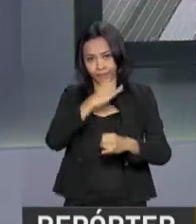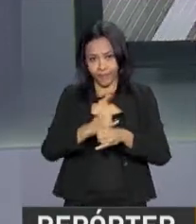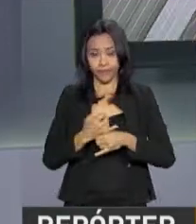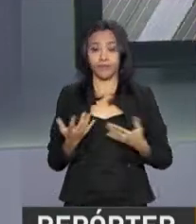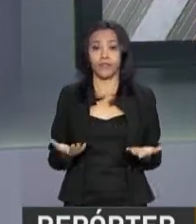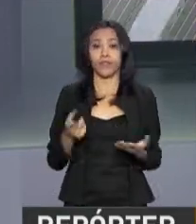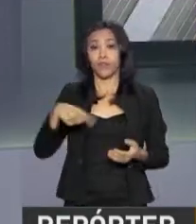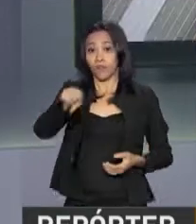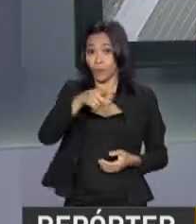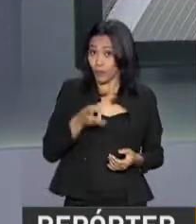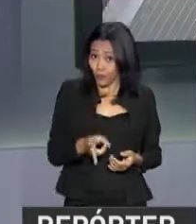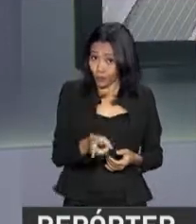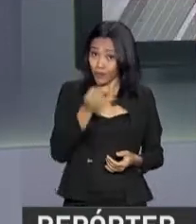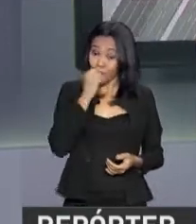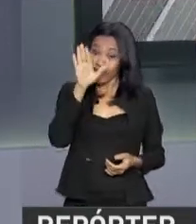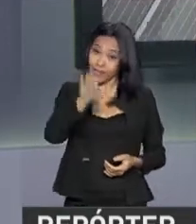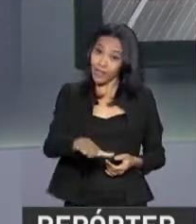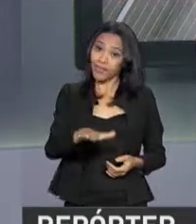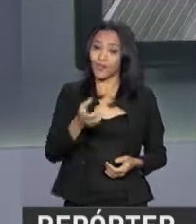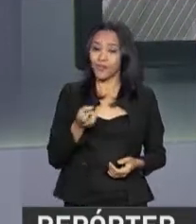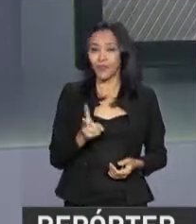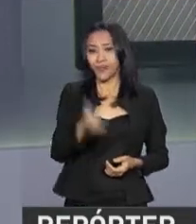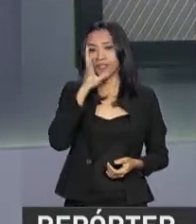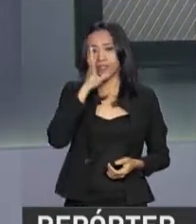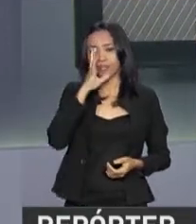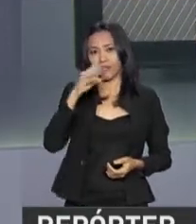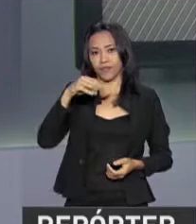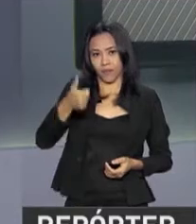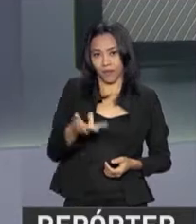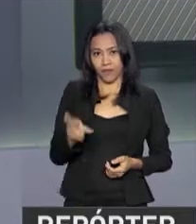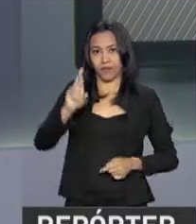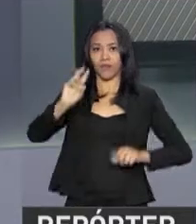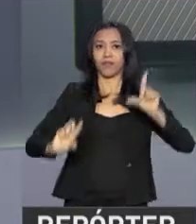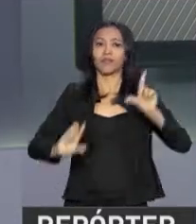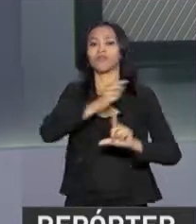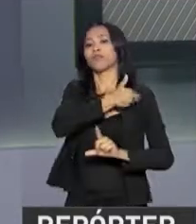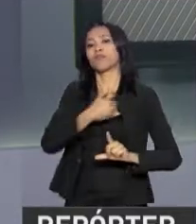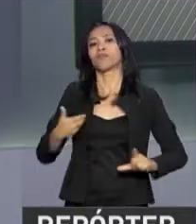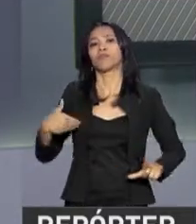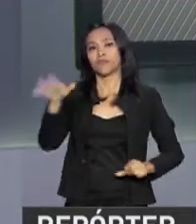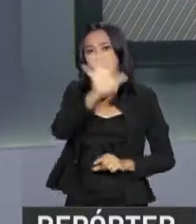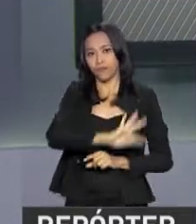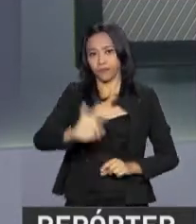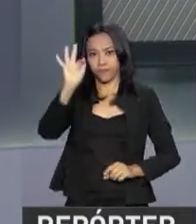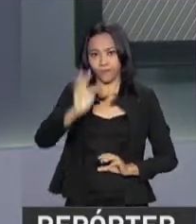na internet. Uma boa tarde para você e continue com a gente na NBR, a TV do